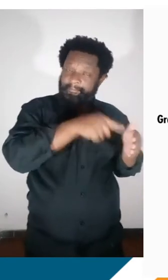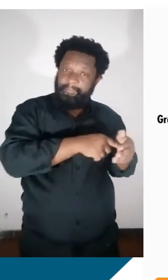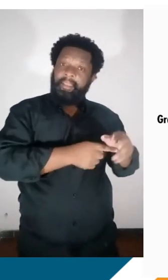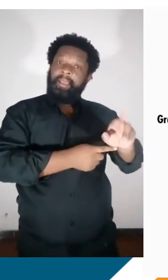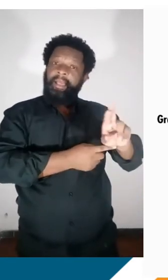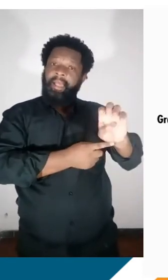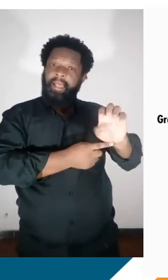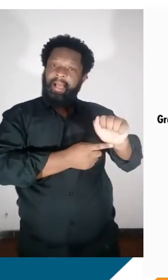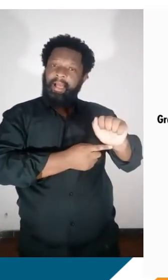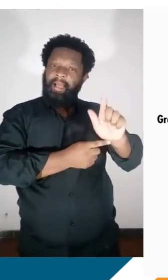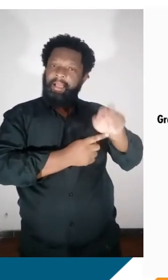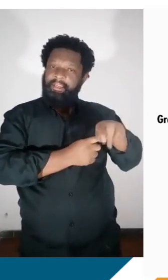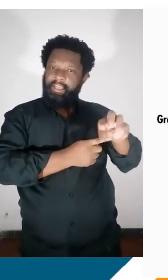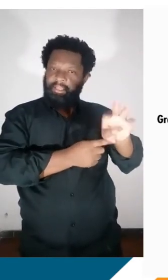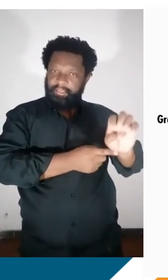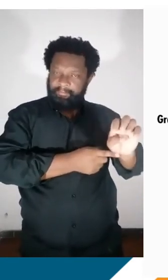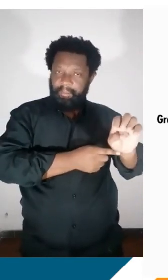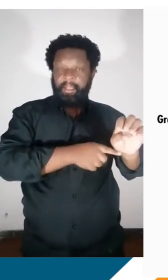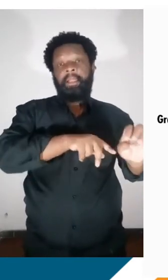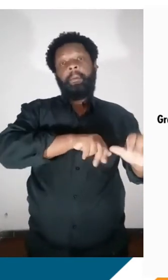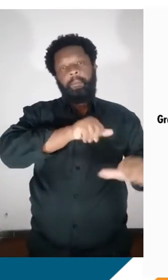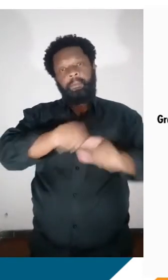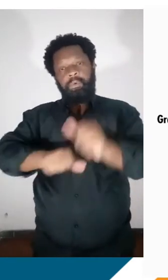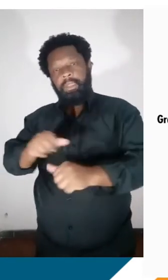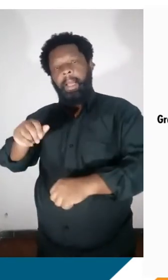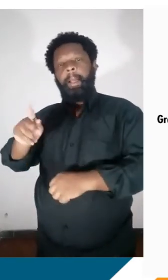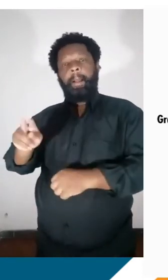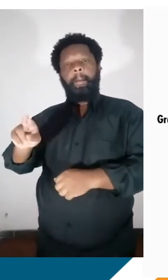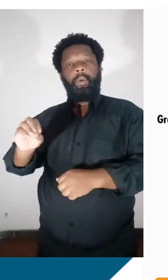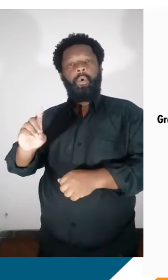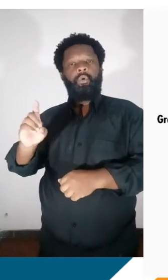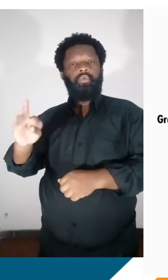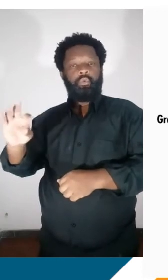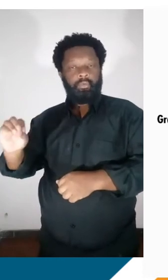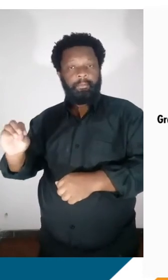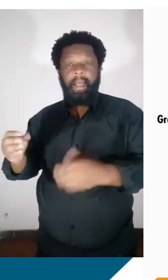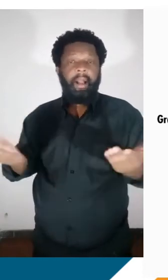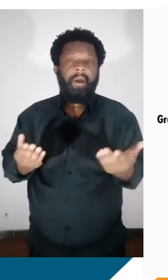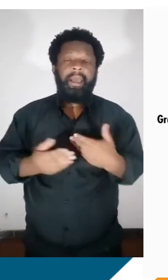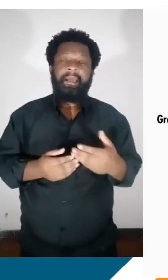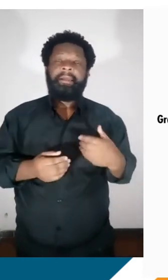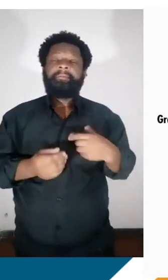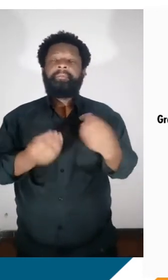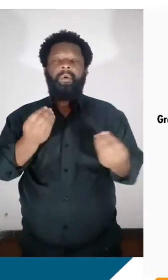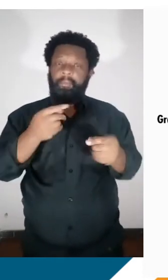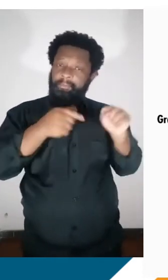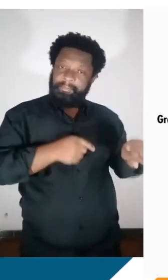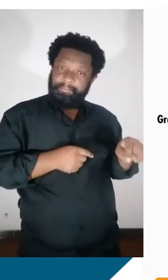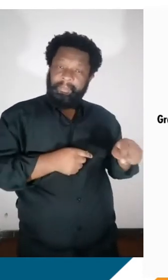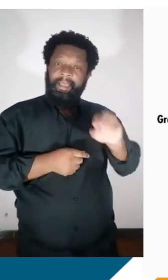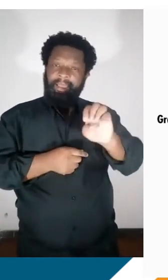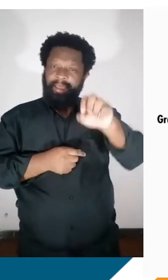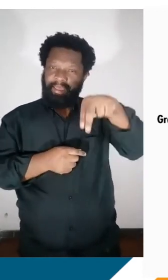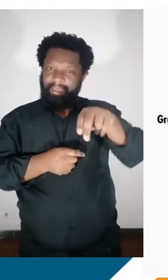de formação dos produtos, beleza? E aonde que está a entalpia dos reagentes? Os reagentes estão aqui. Então, essa